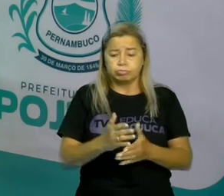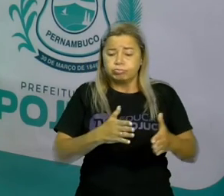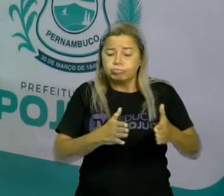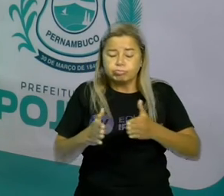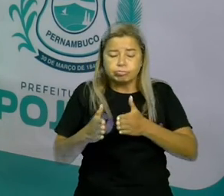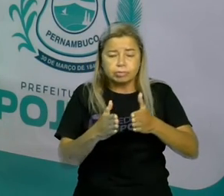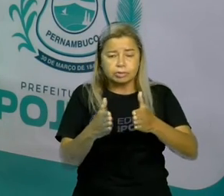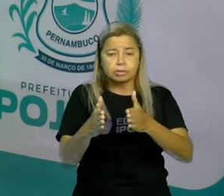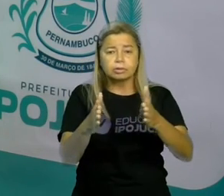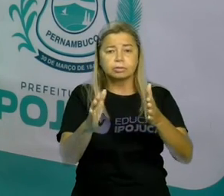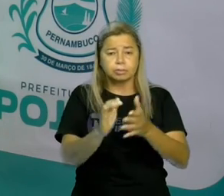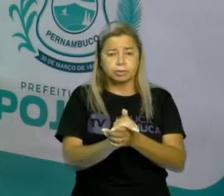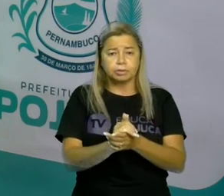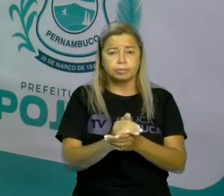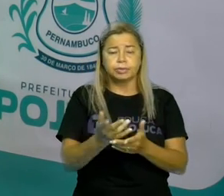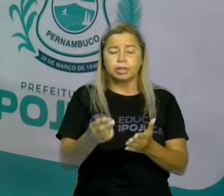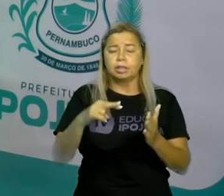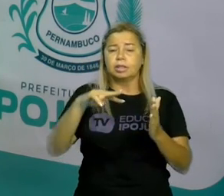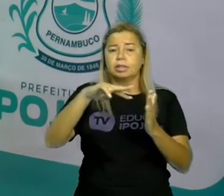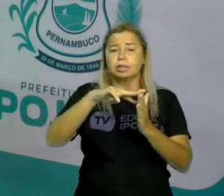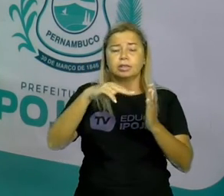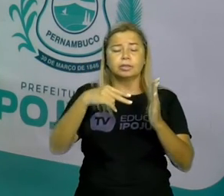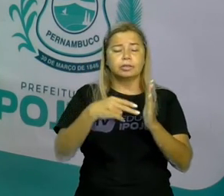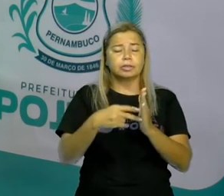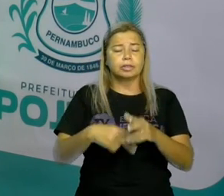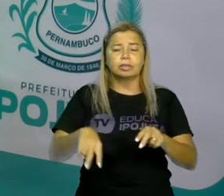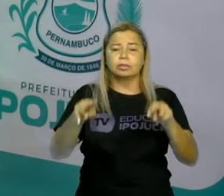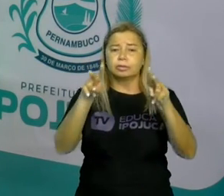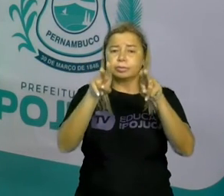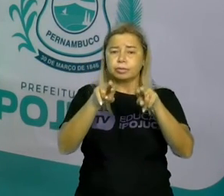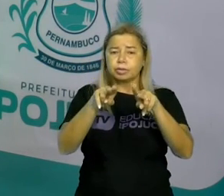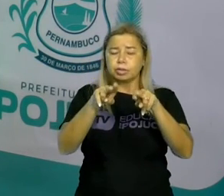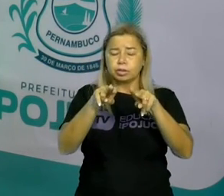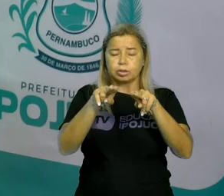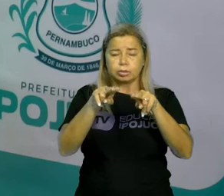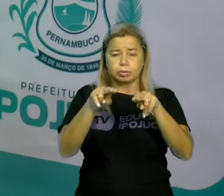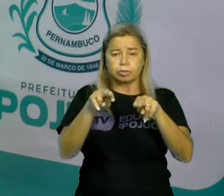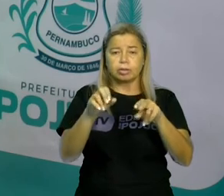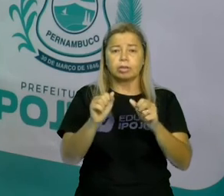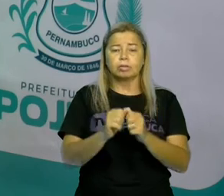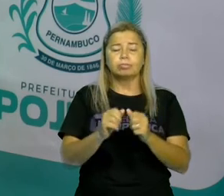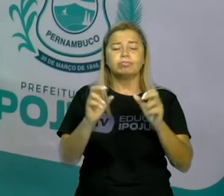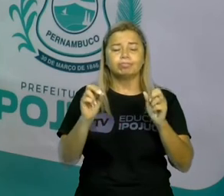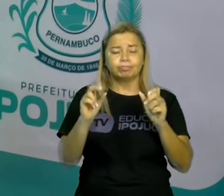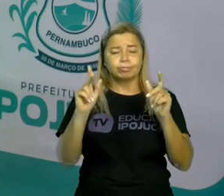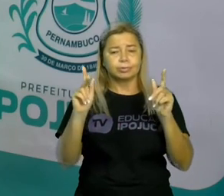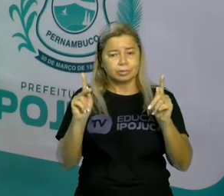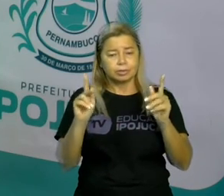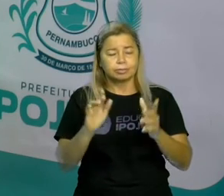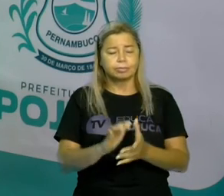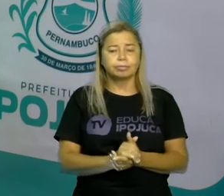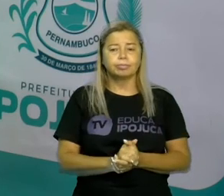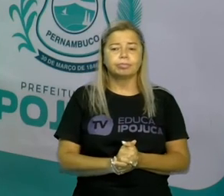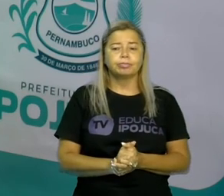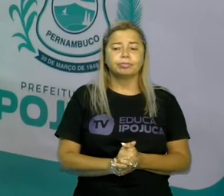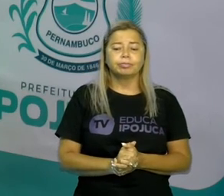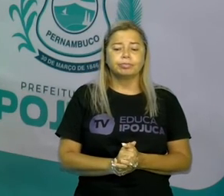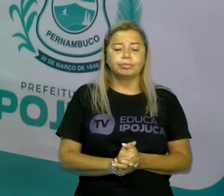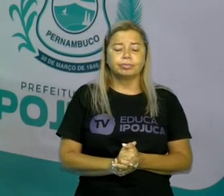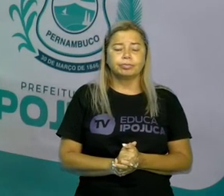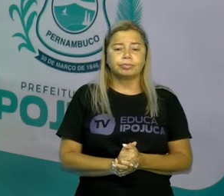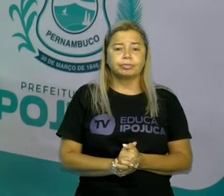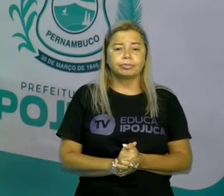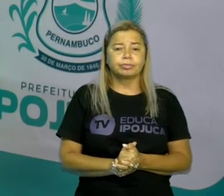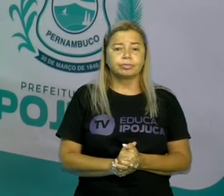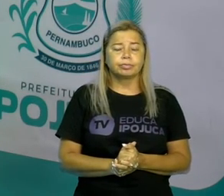mas o sentido é o mesmo. Percurso, caminho, trajeto, é tudo a mesma coisa, tá?